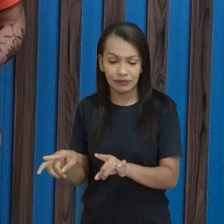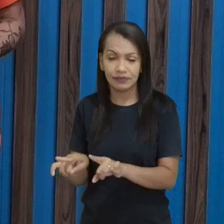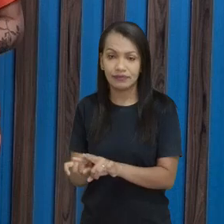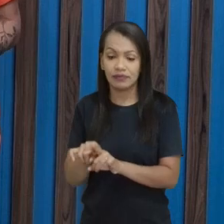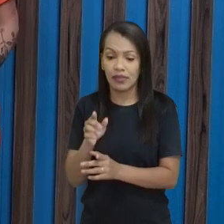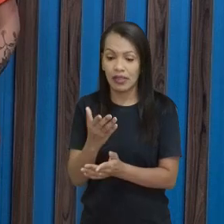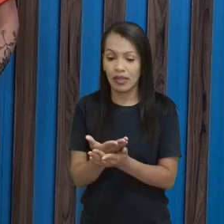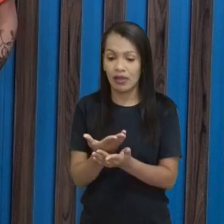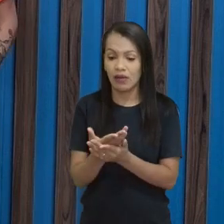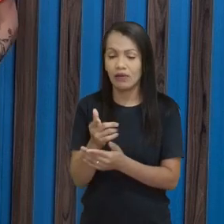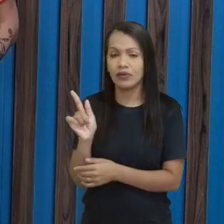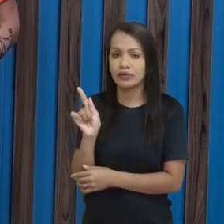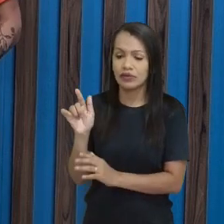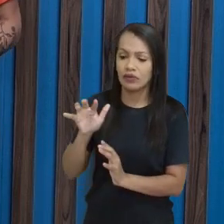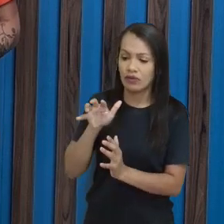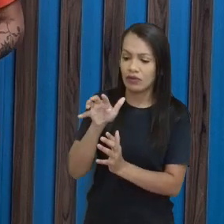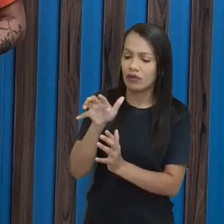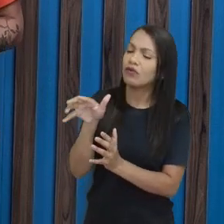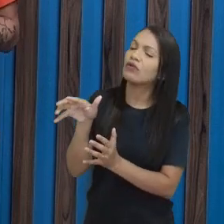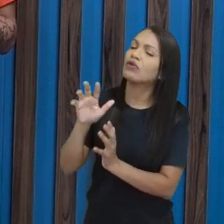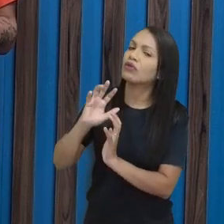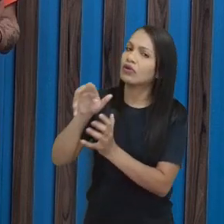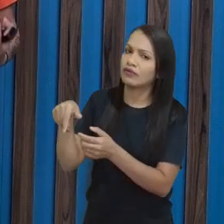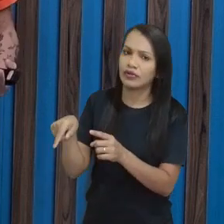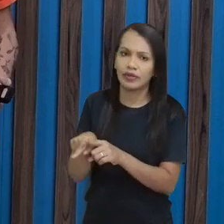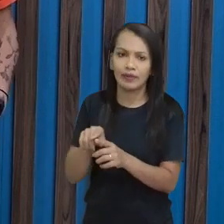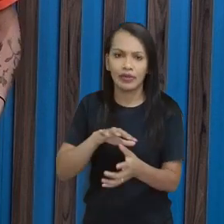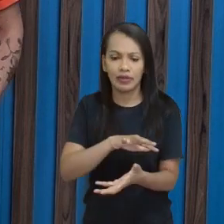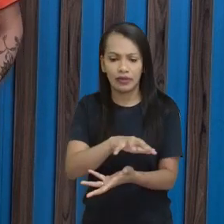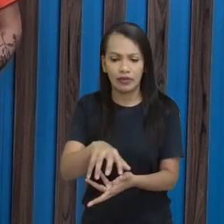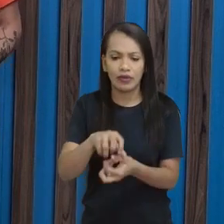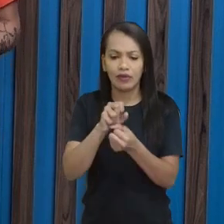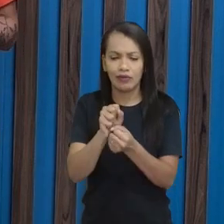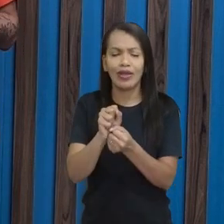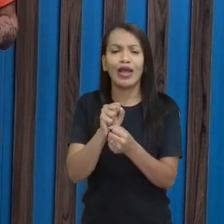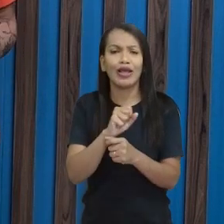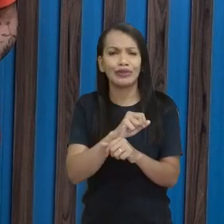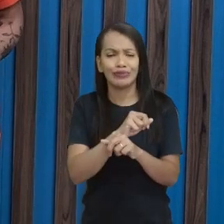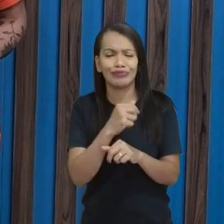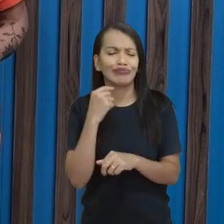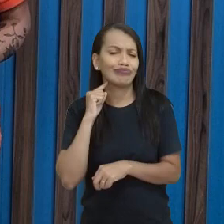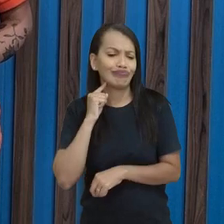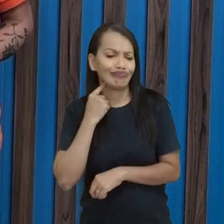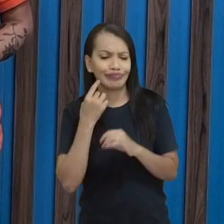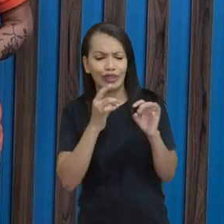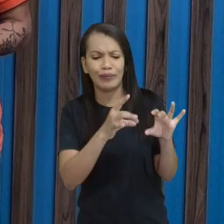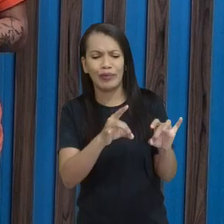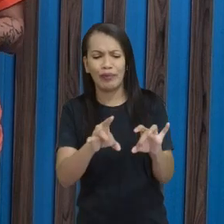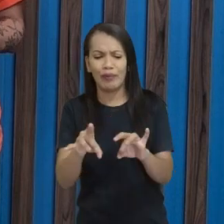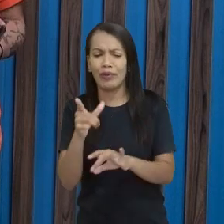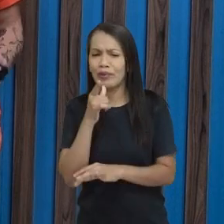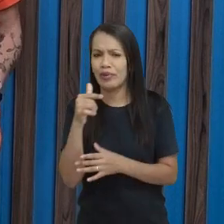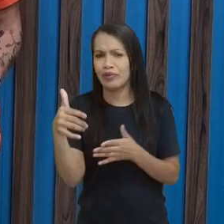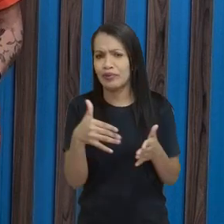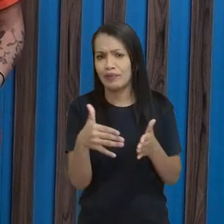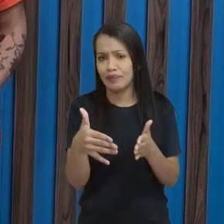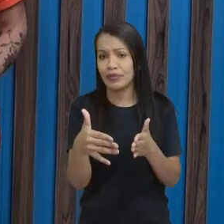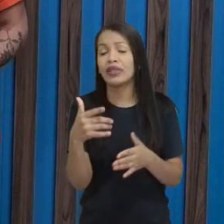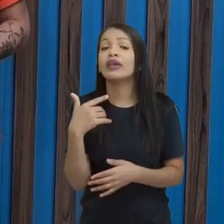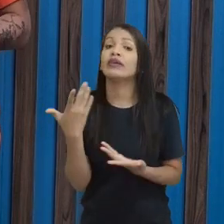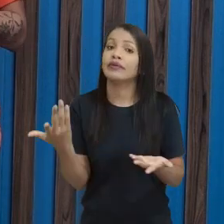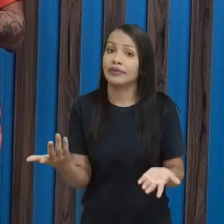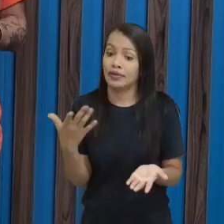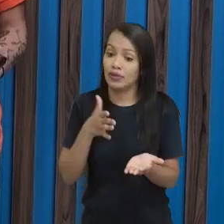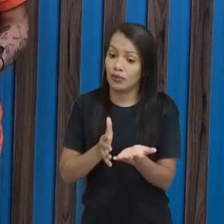geografia quanto de sustentabilidade, né? A poluição dos rios e o nosso rio Capibaribe, né? Pede socorro,